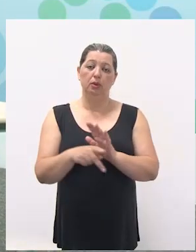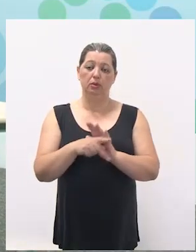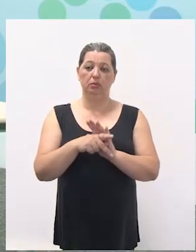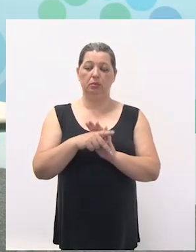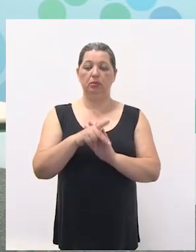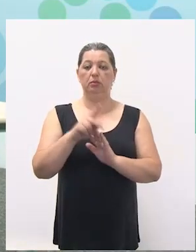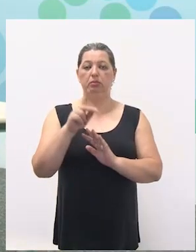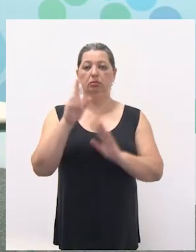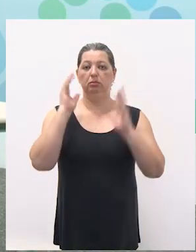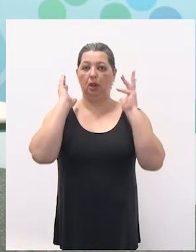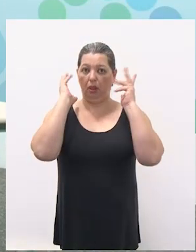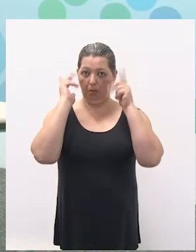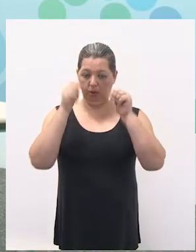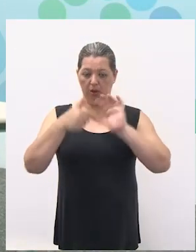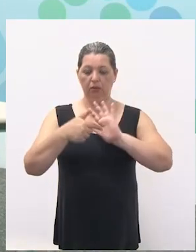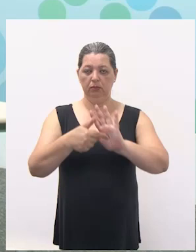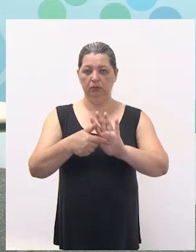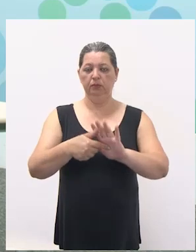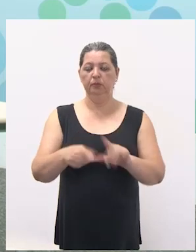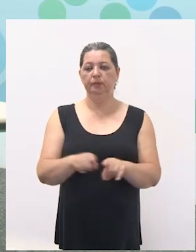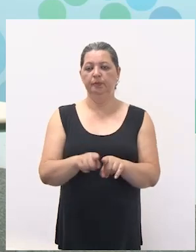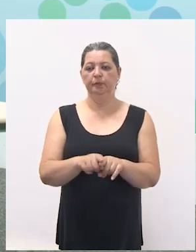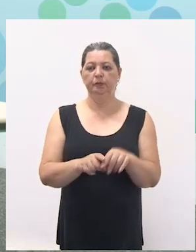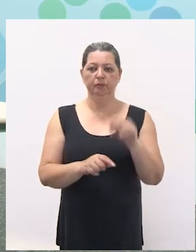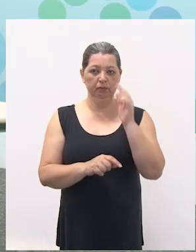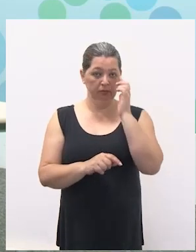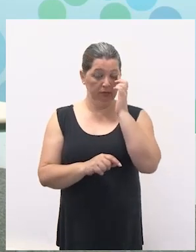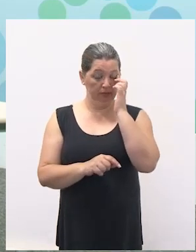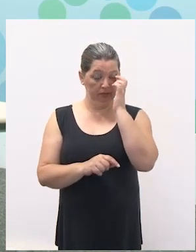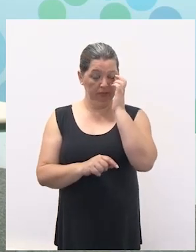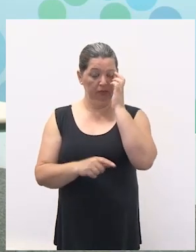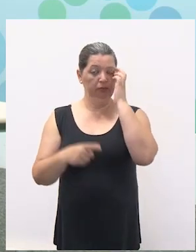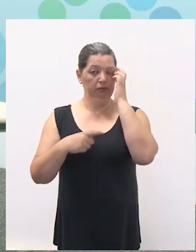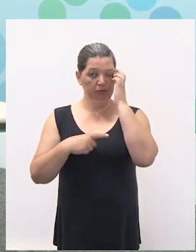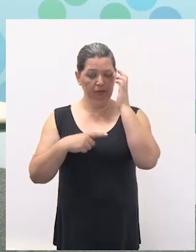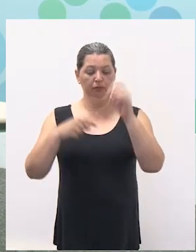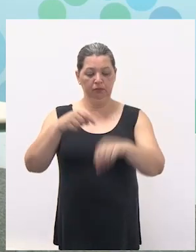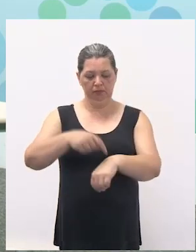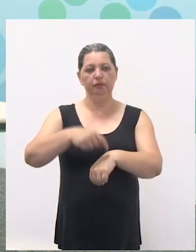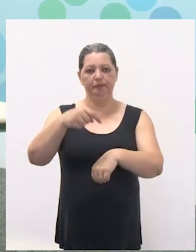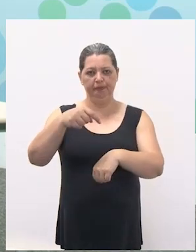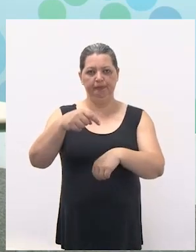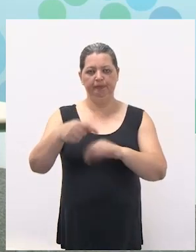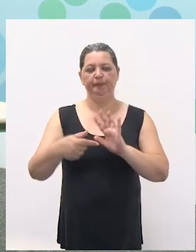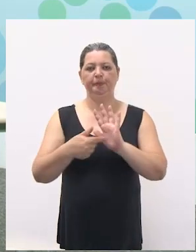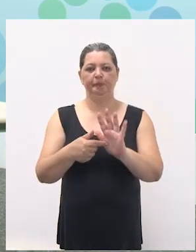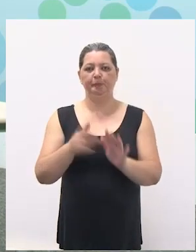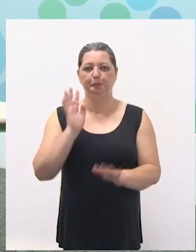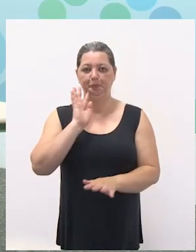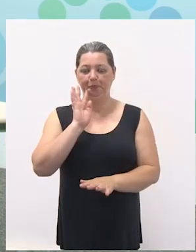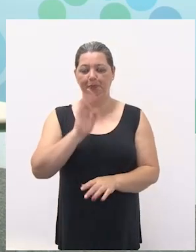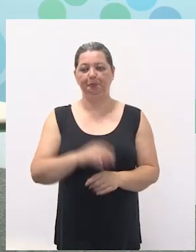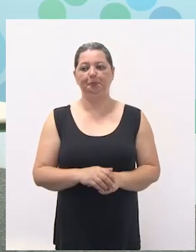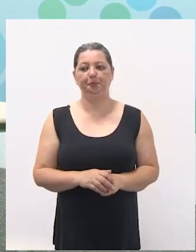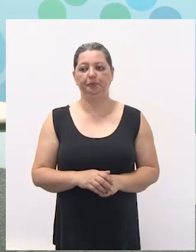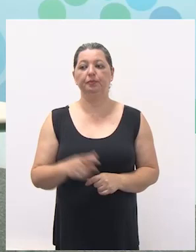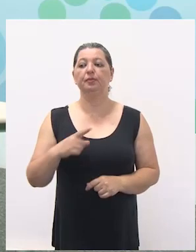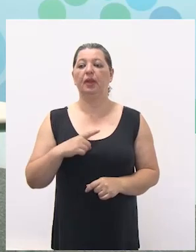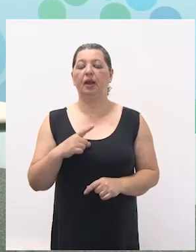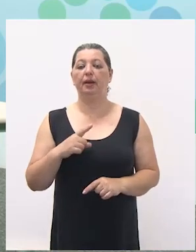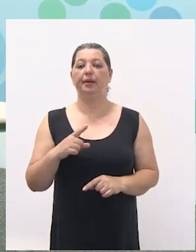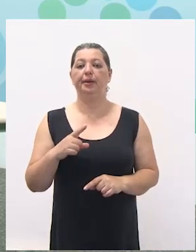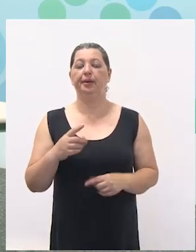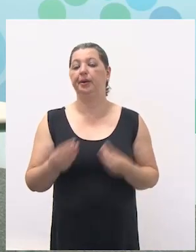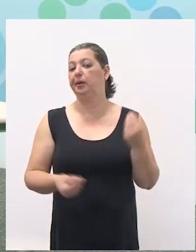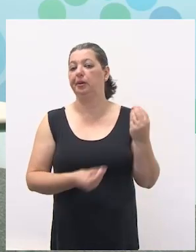ele sempre tá em tempo real, né? Isso é bem bacana. E ali, como legal. você mostrou, tem a possibilidade da